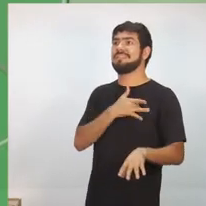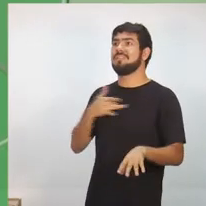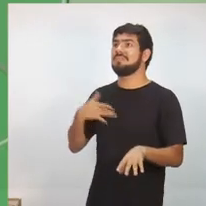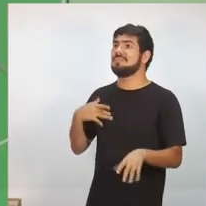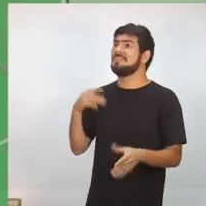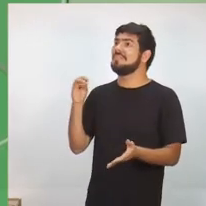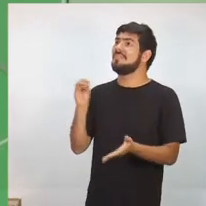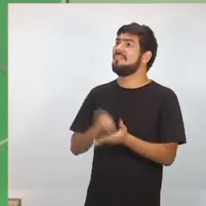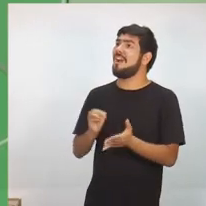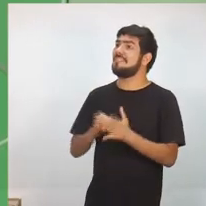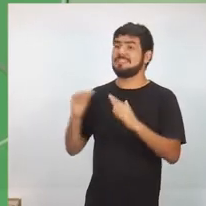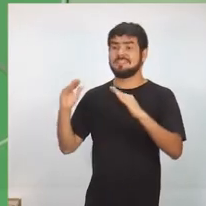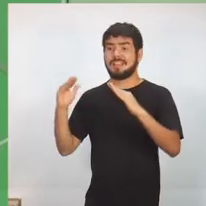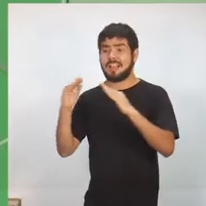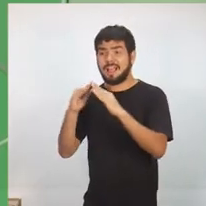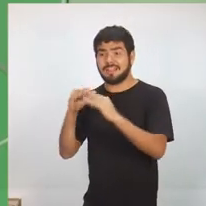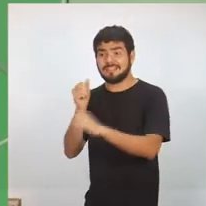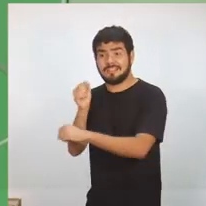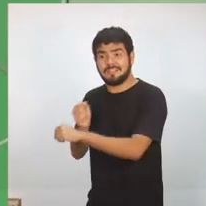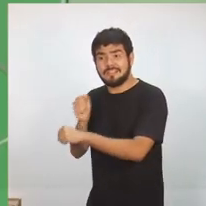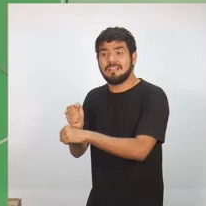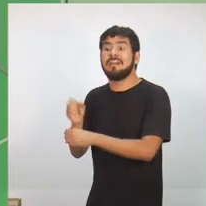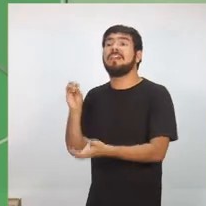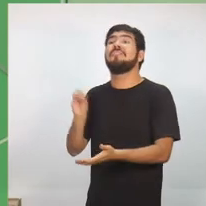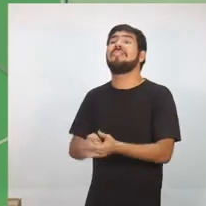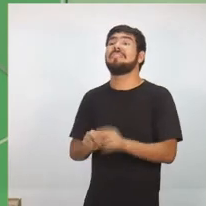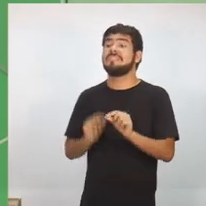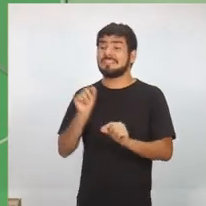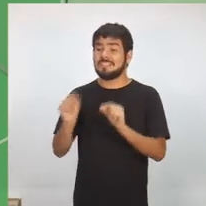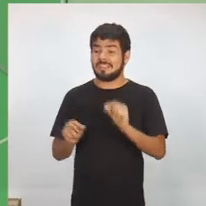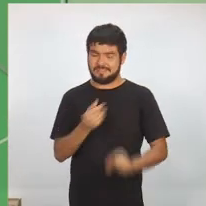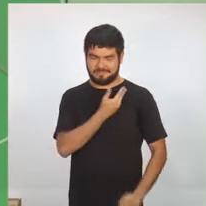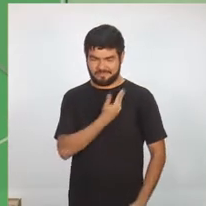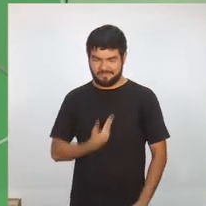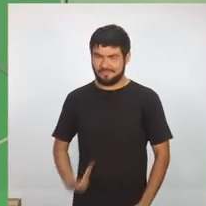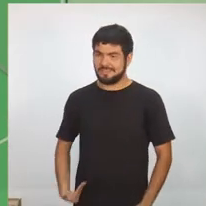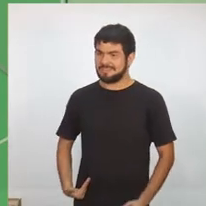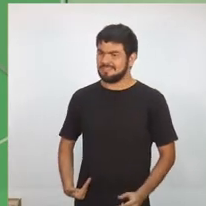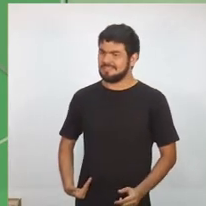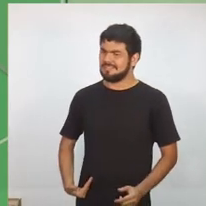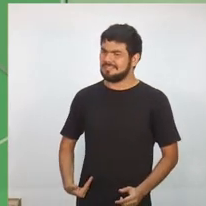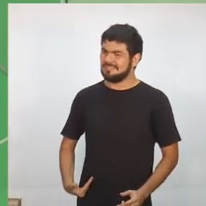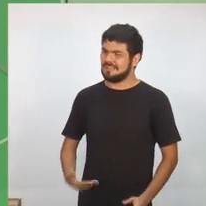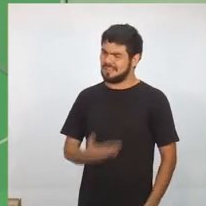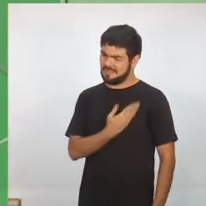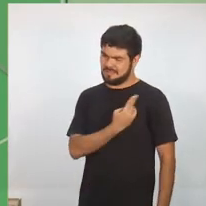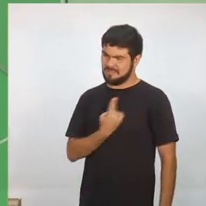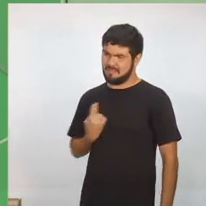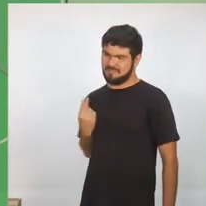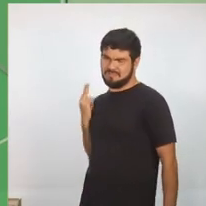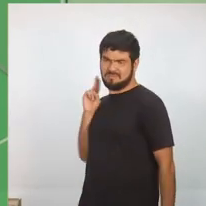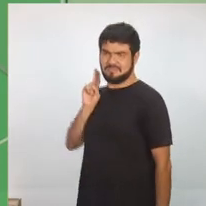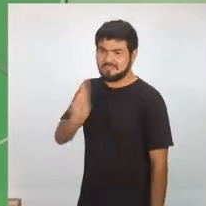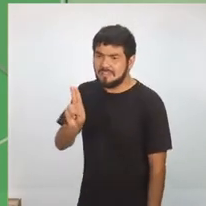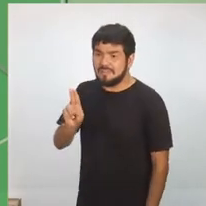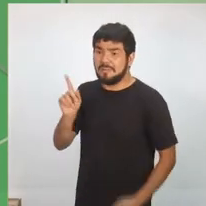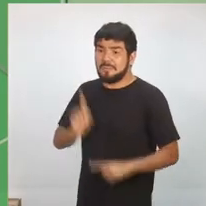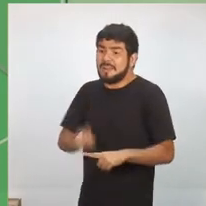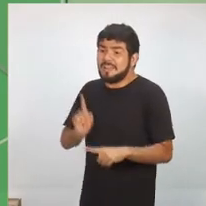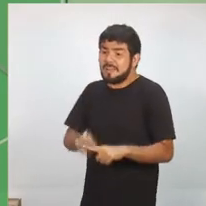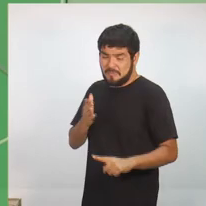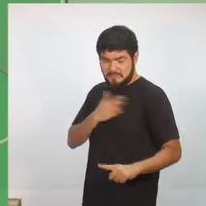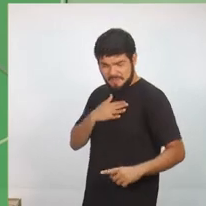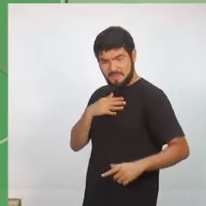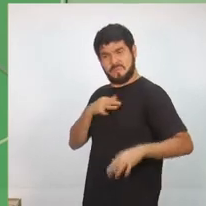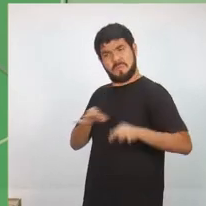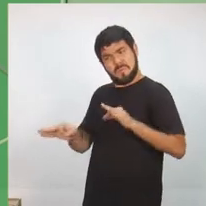de habitação, isso só é falta de gestão. E nós estamos colocando o nosso nome porque nós entendemos que o projeto que nós temos, ele